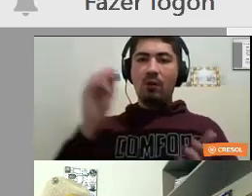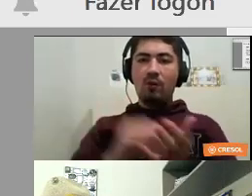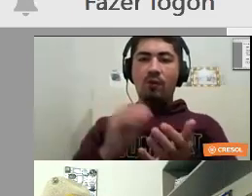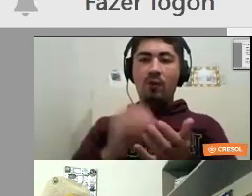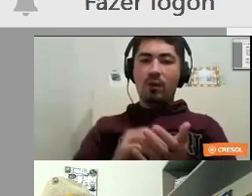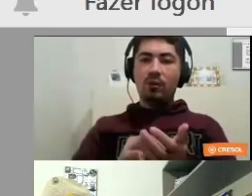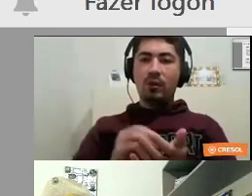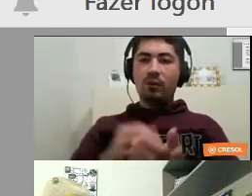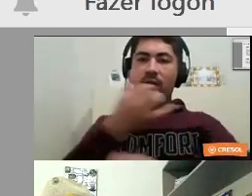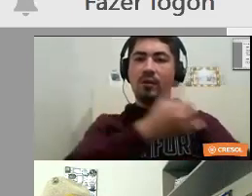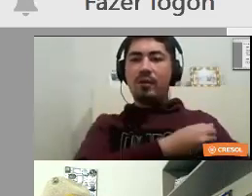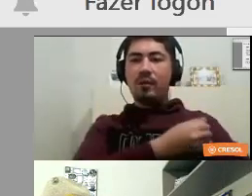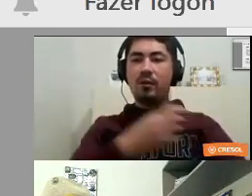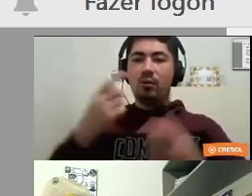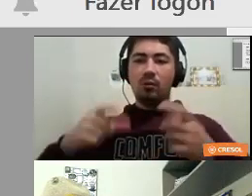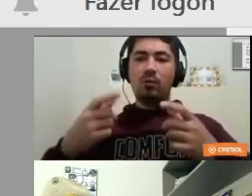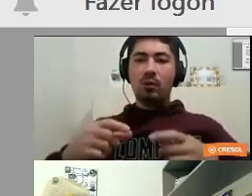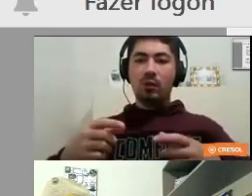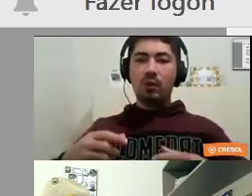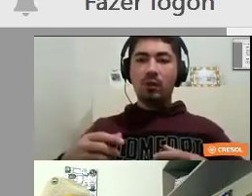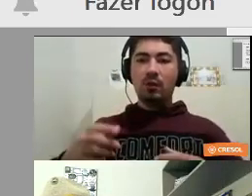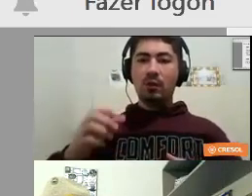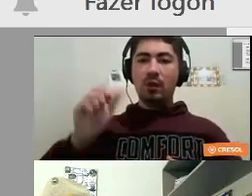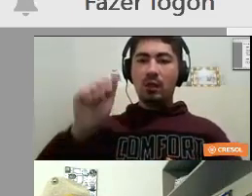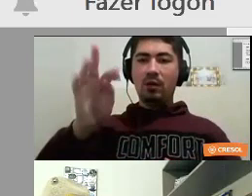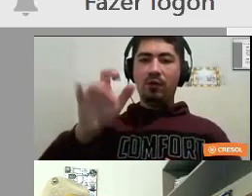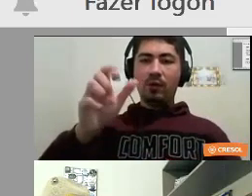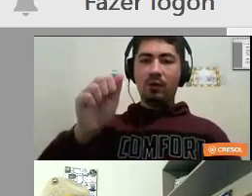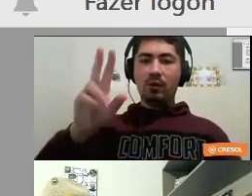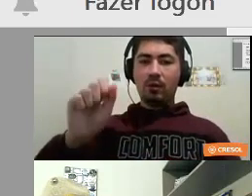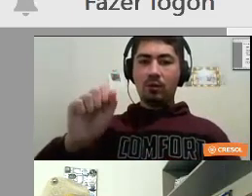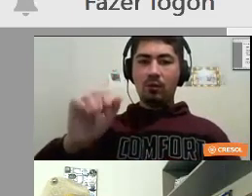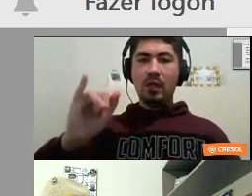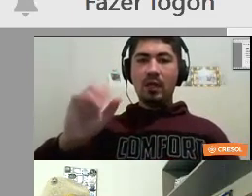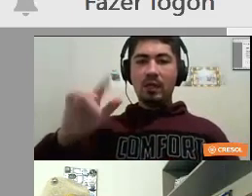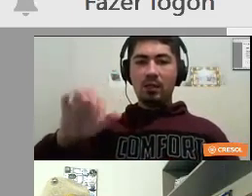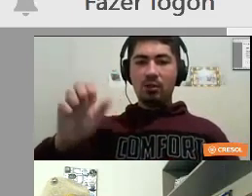Afeganistão, Índia, Nigéria e Paquistão.